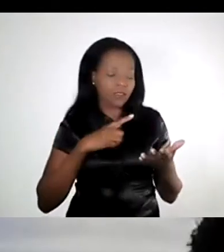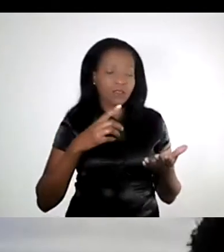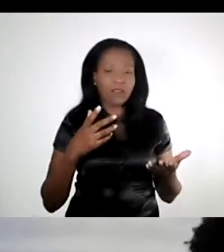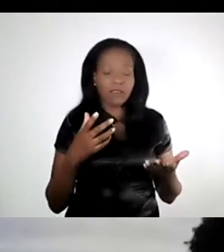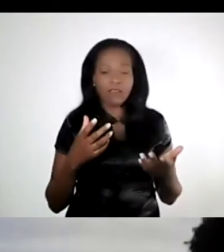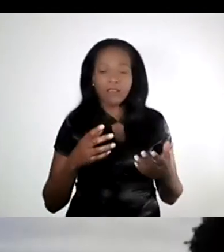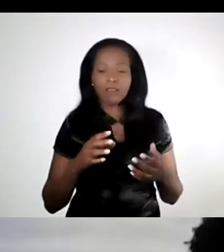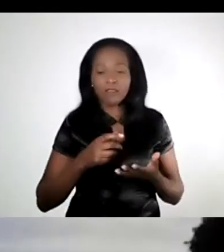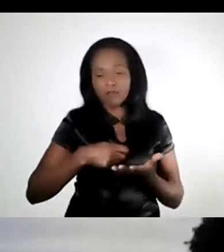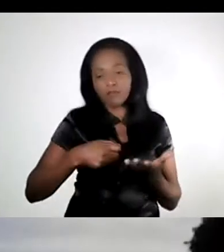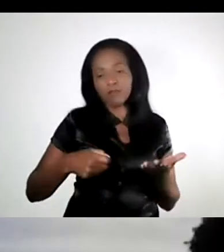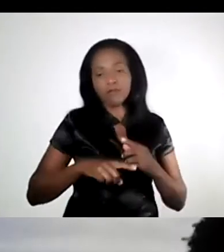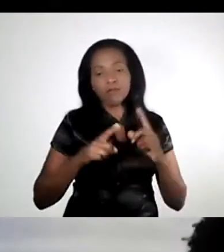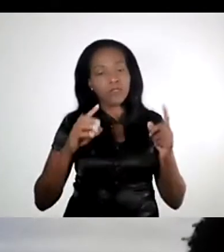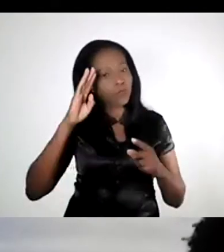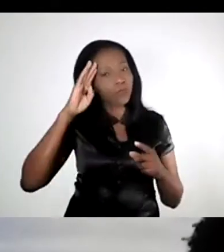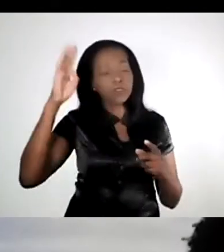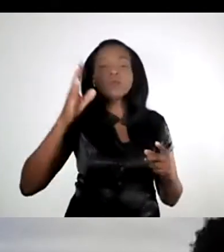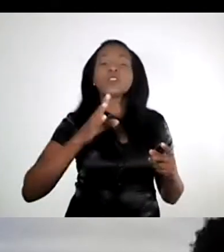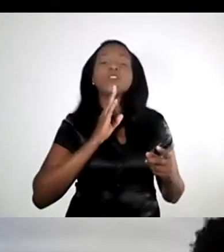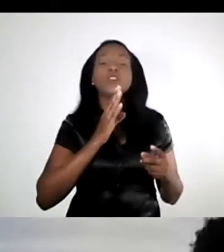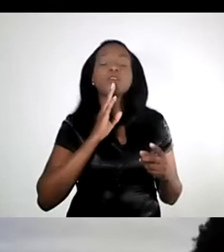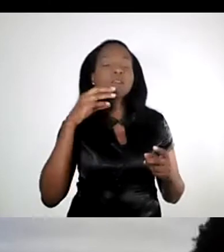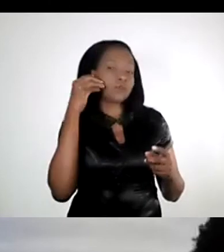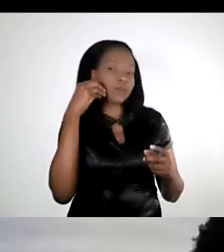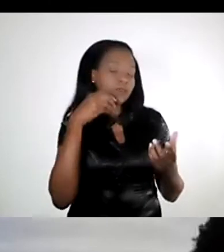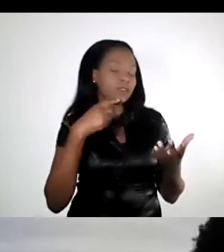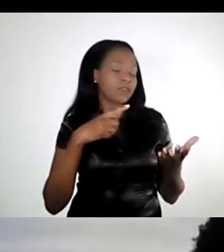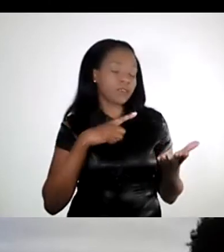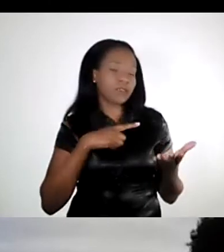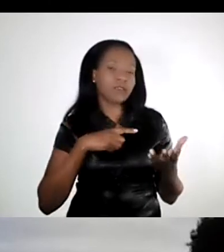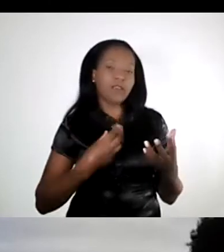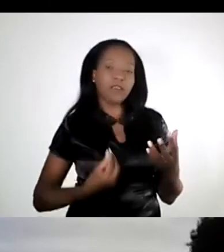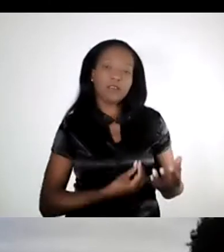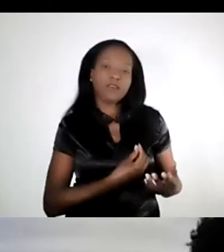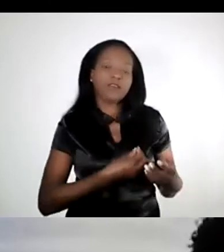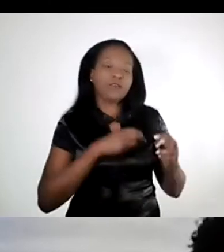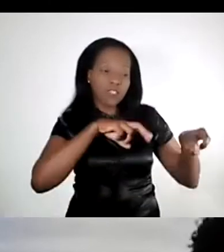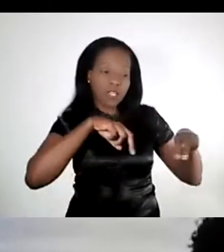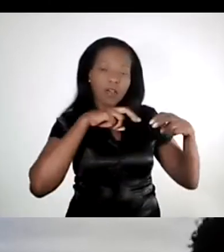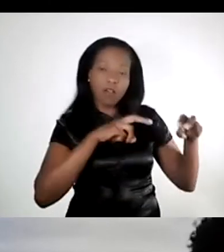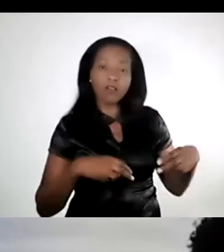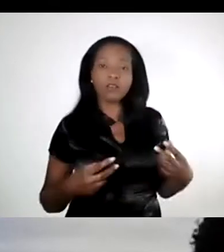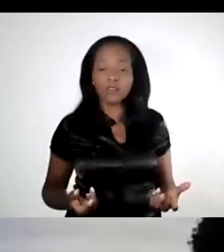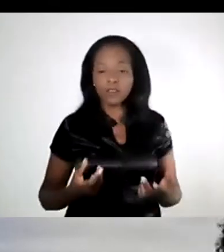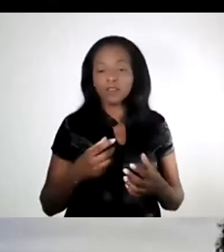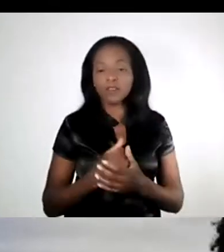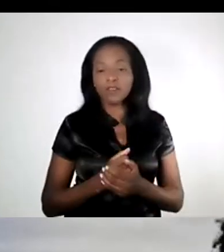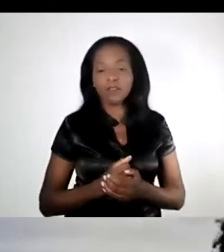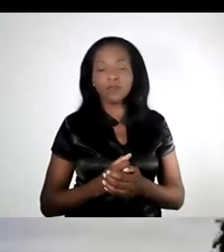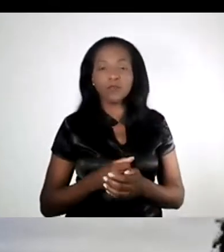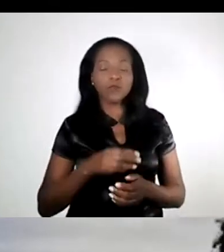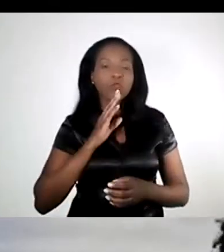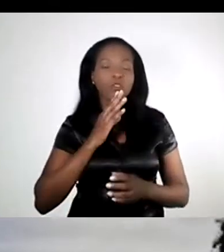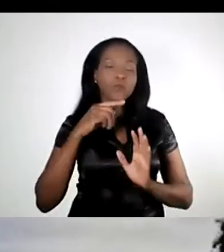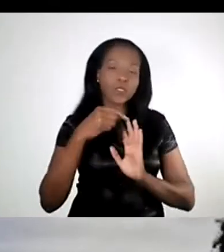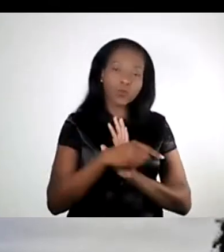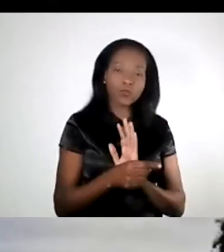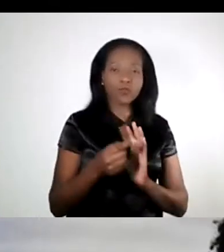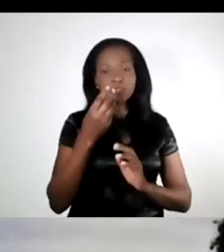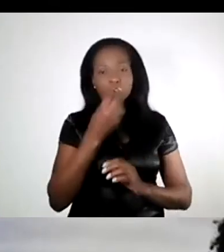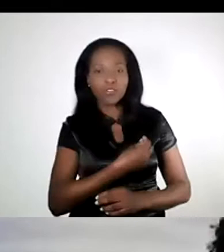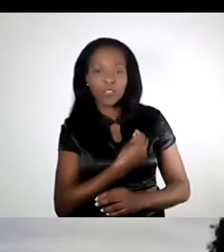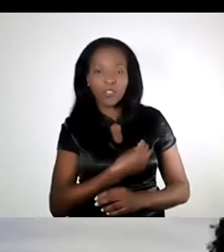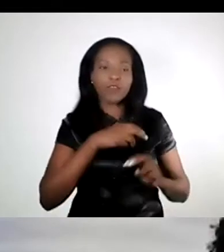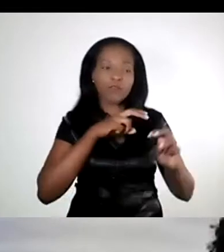o detentor do saber, que é o detentor do saber da roça, né? Tanto o detentor como a detentora do saber da roça. Então, é isso